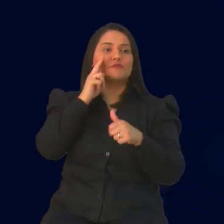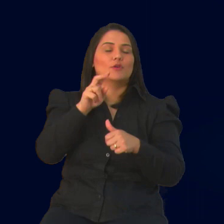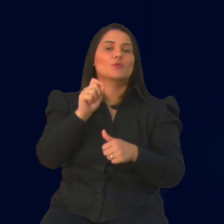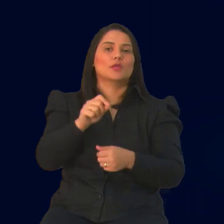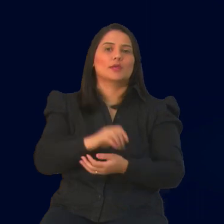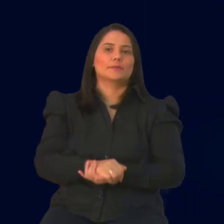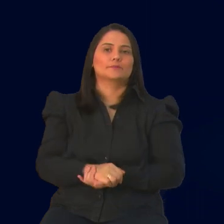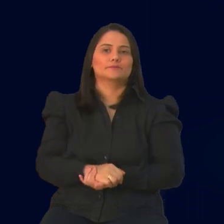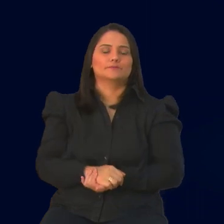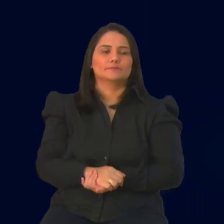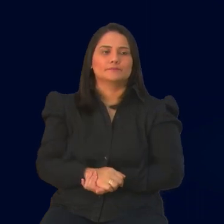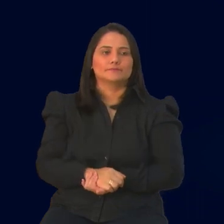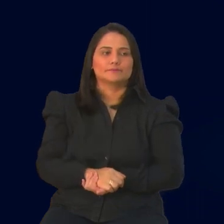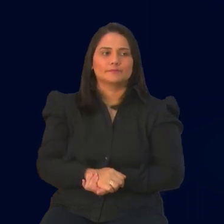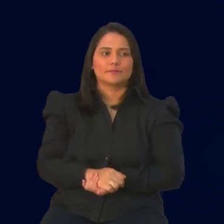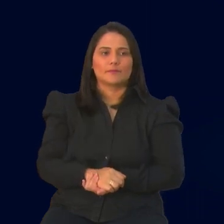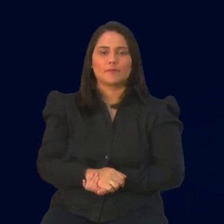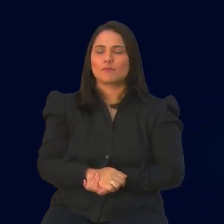Primeiro.